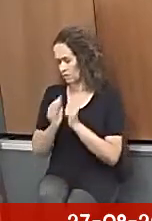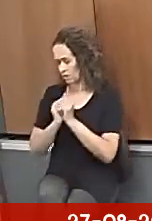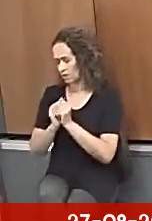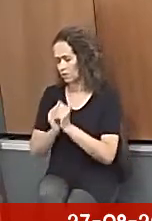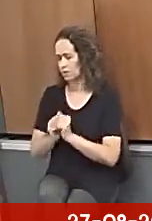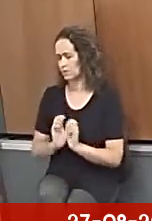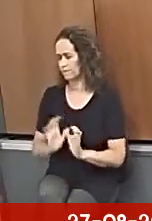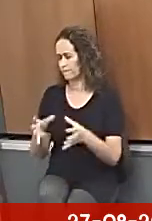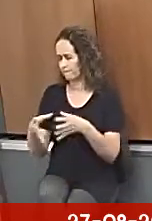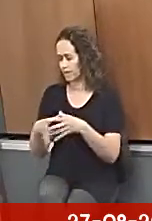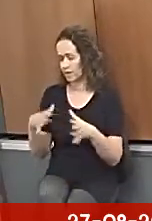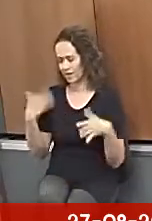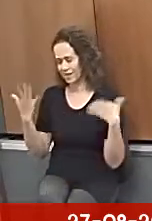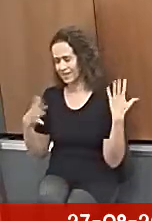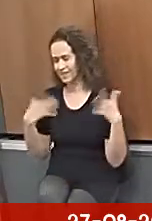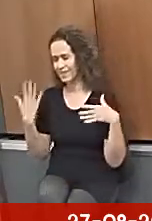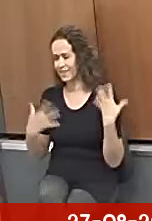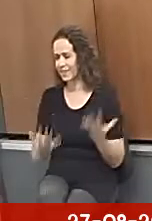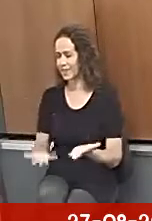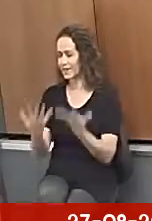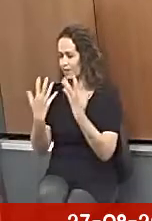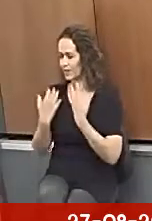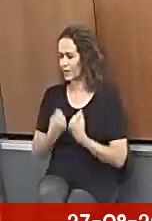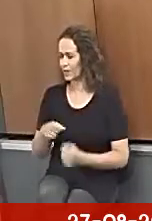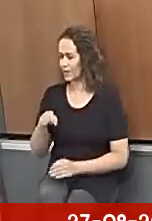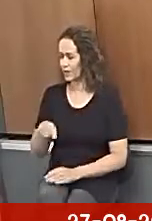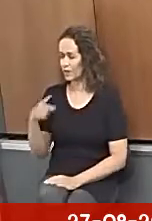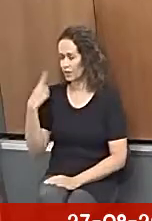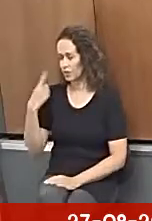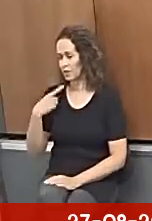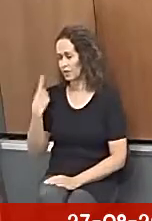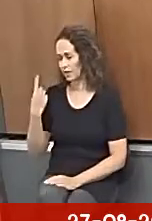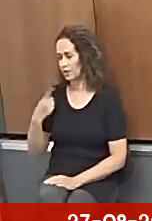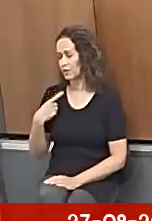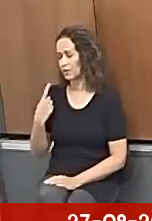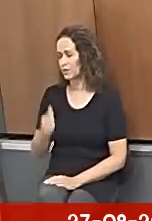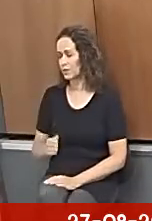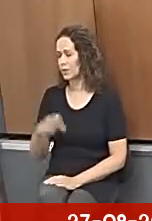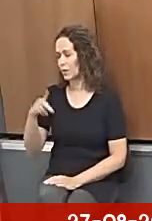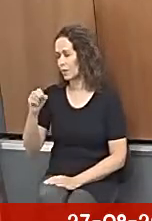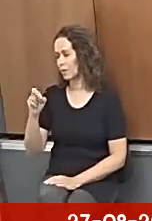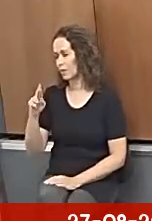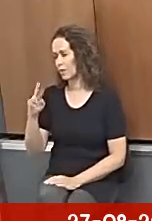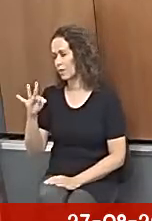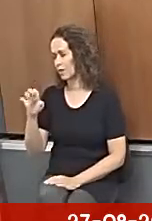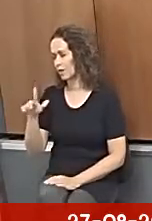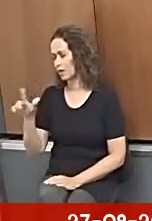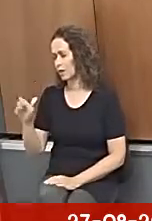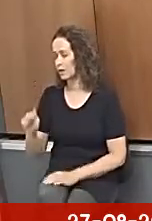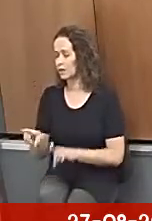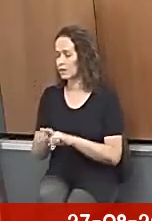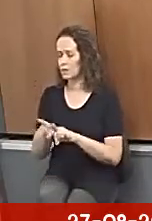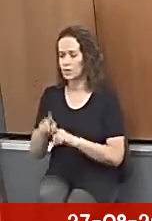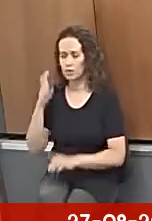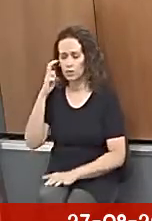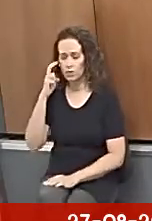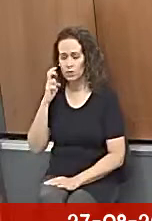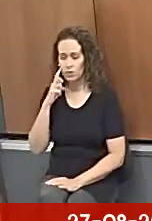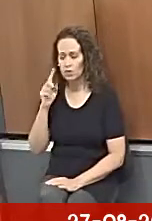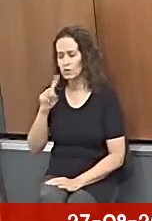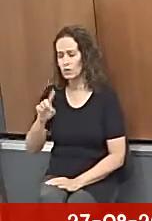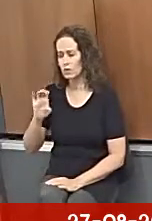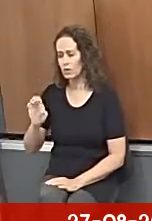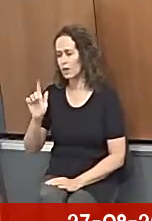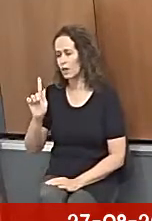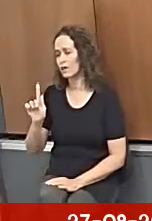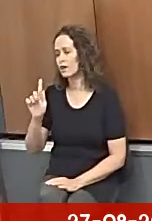comissão é com muita alegria que a gente recebe aqui o deputado é o portelinha deputado josé guilherme nós temos um peso duplo nesta comissão